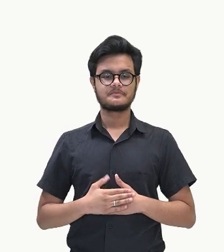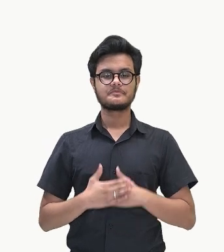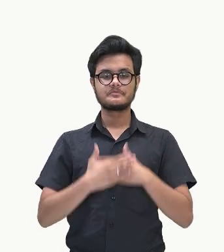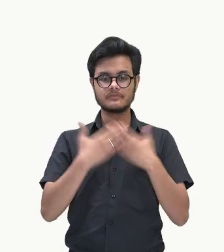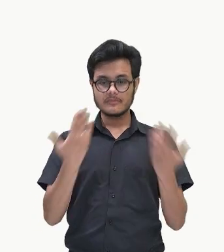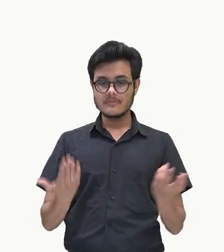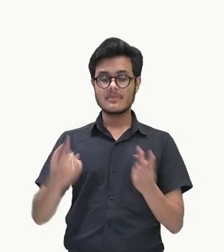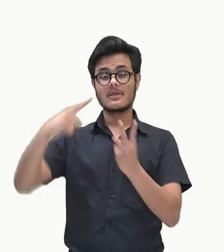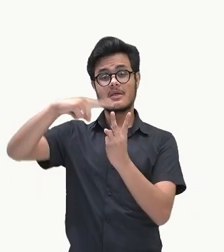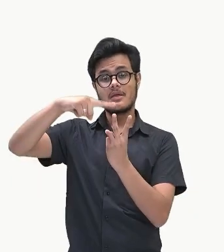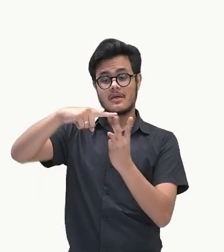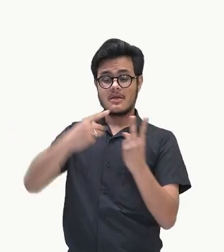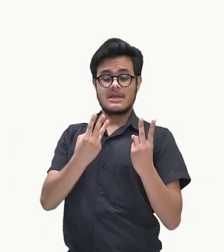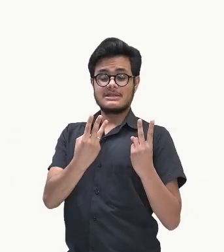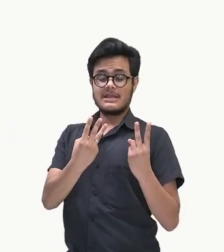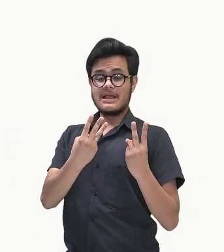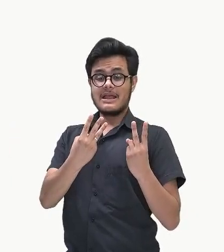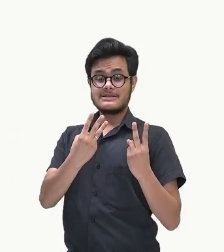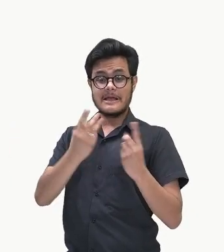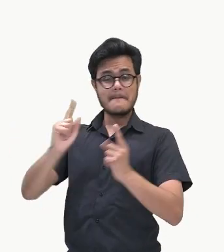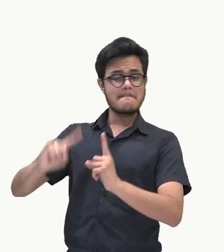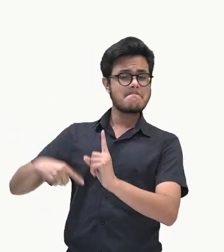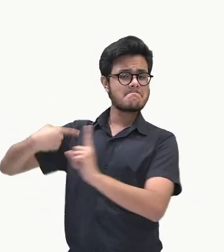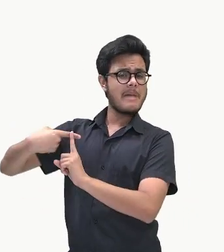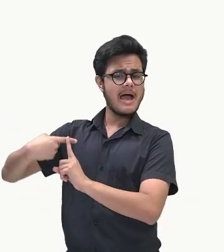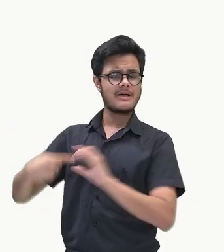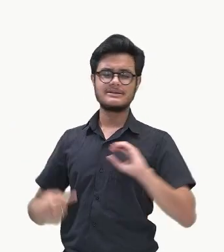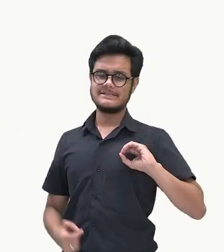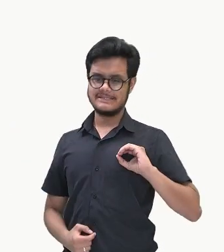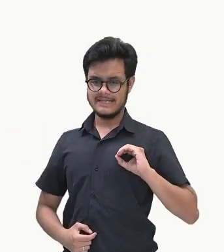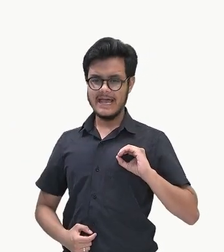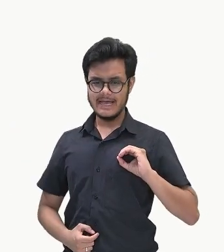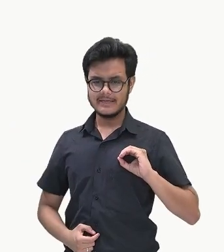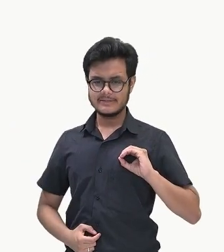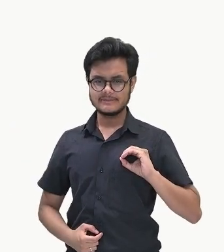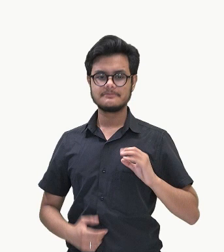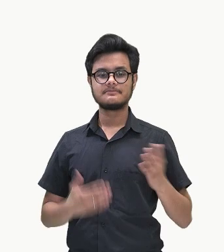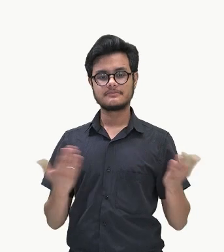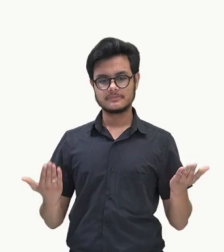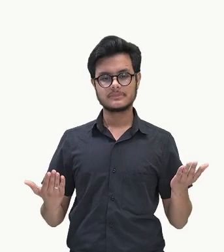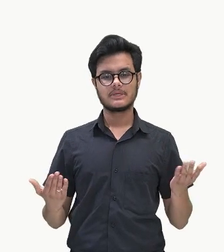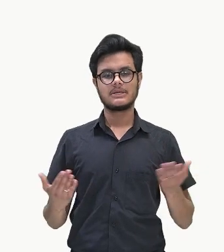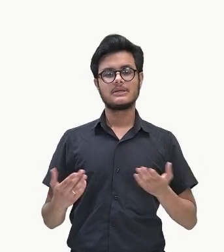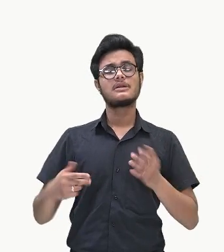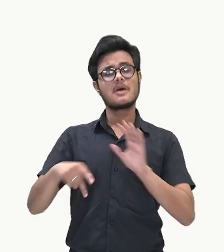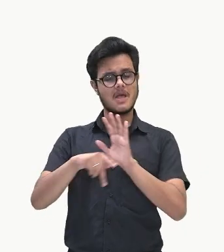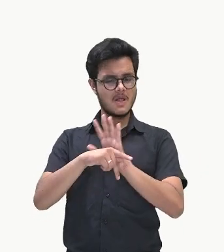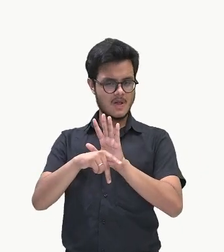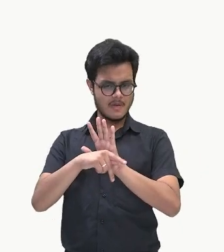número que possuir o radicando com maior valor,